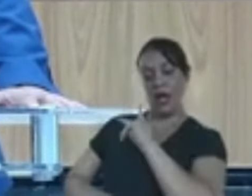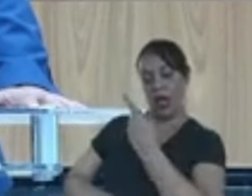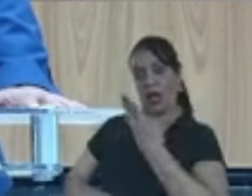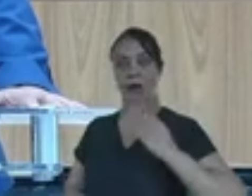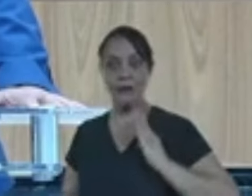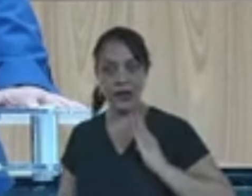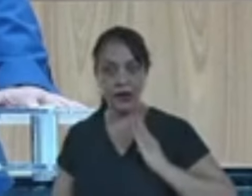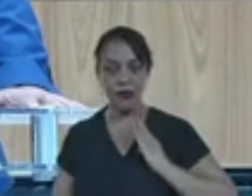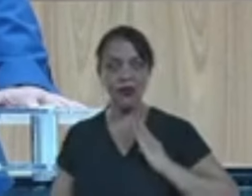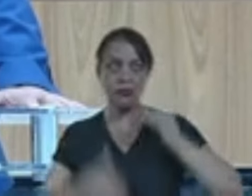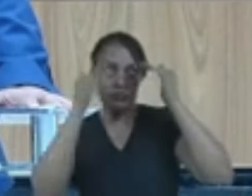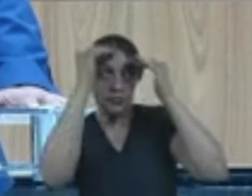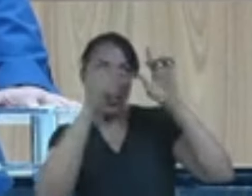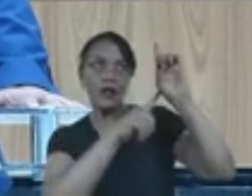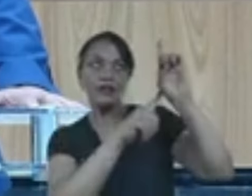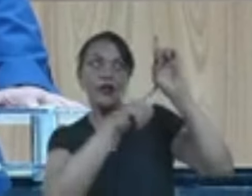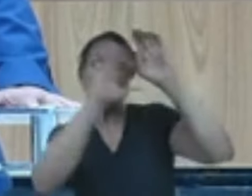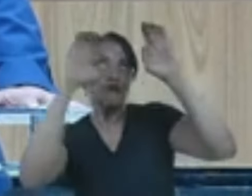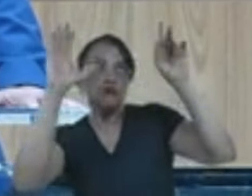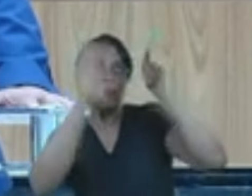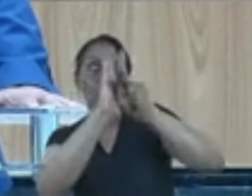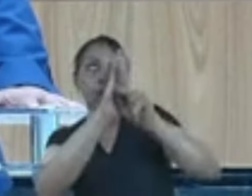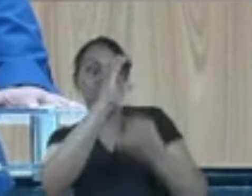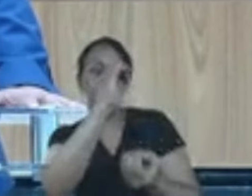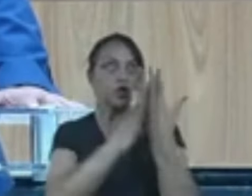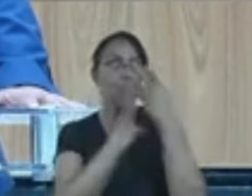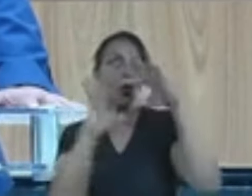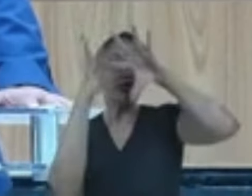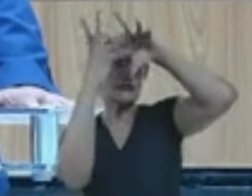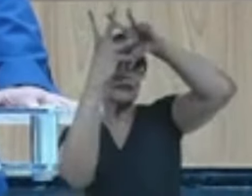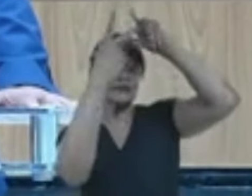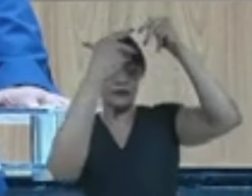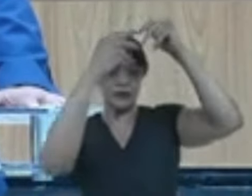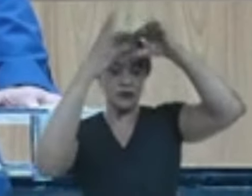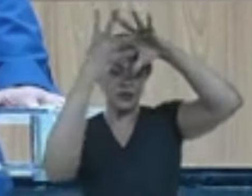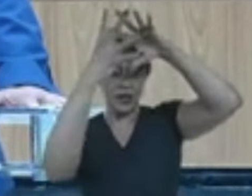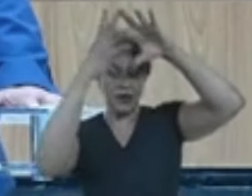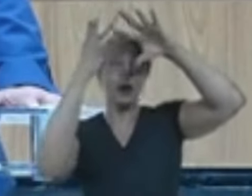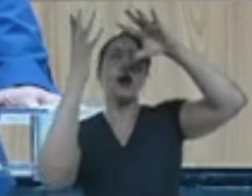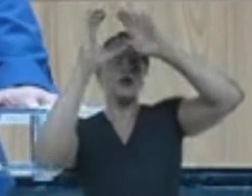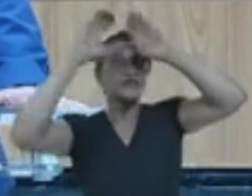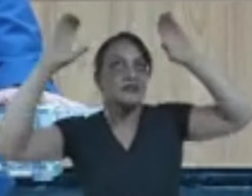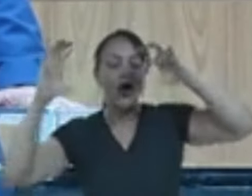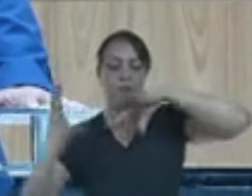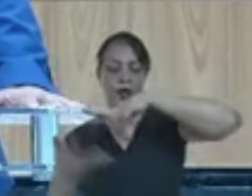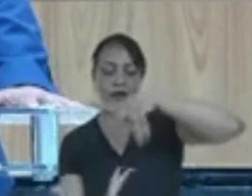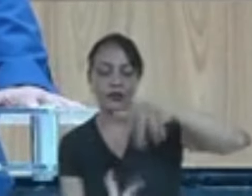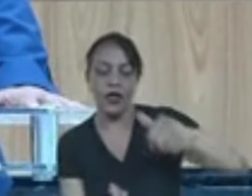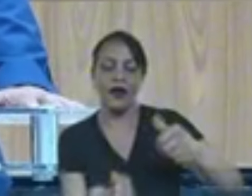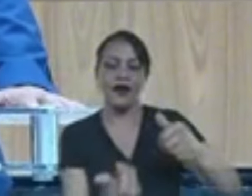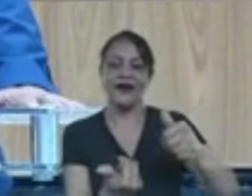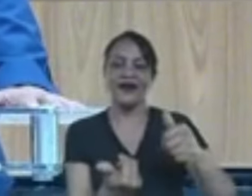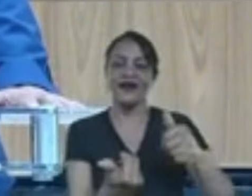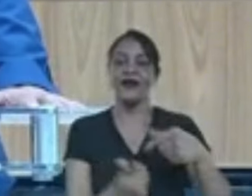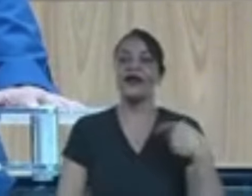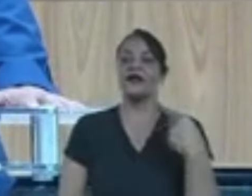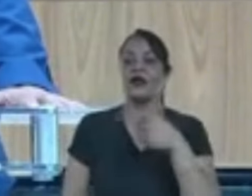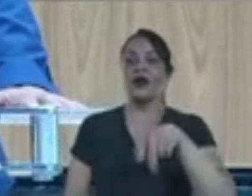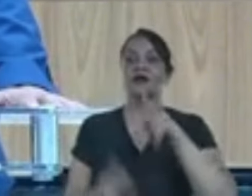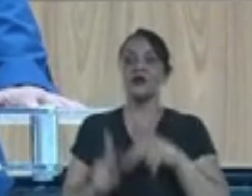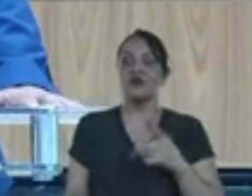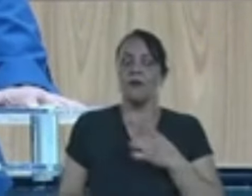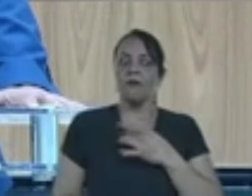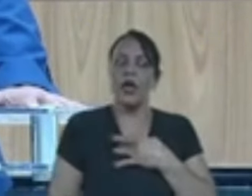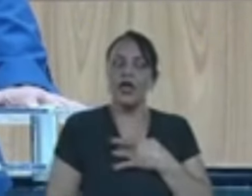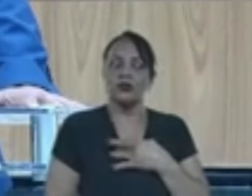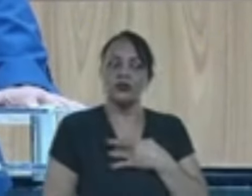temo o Senhor, o Deus dos céus, que fez o mar e a terra. Então os homens ficaram com muito medo e lhe perguntaram: o que é